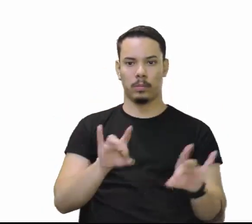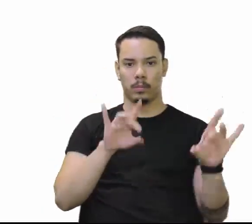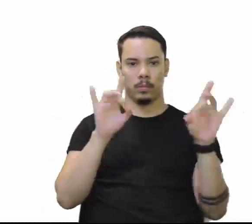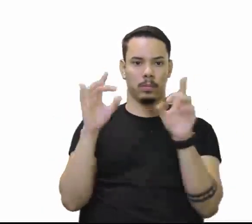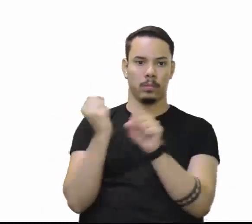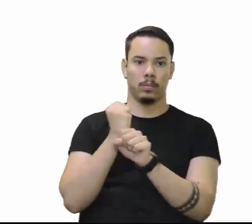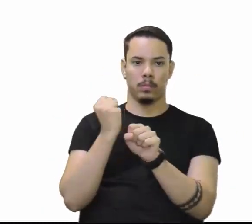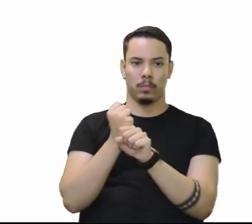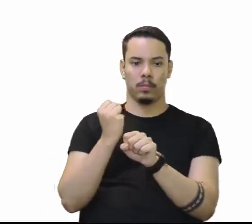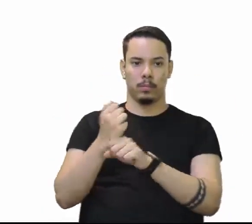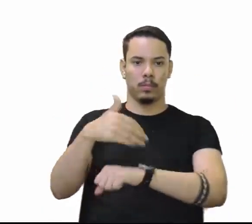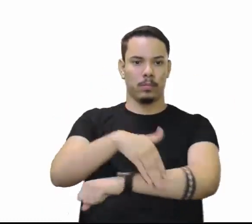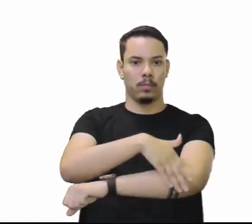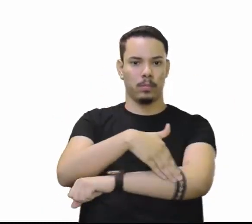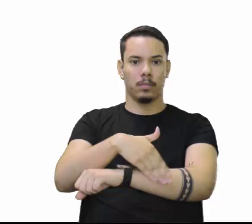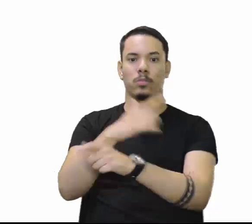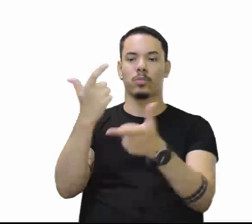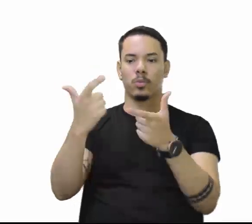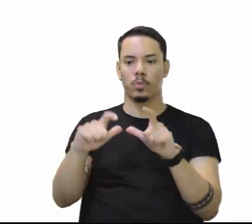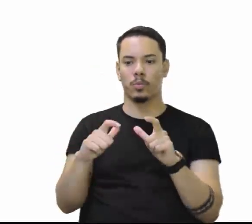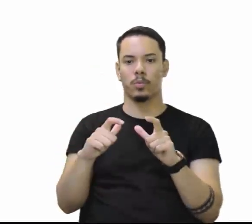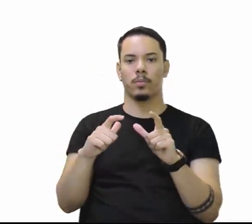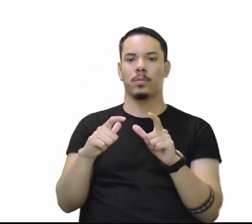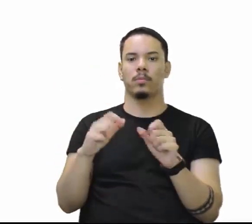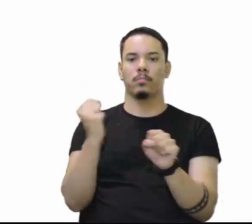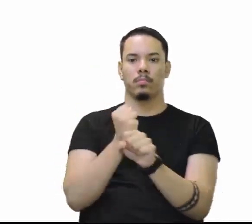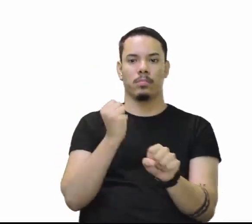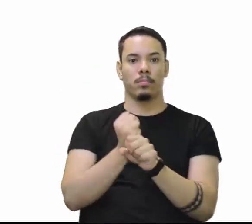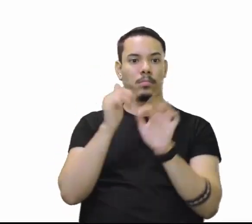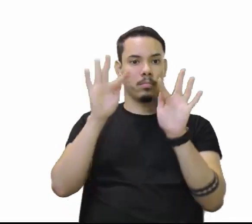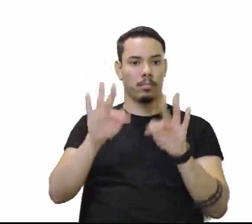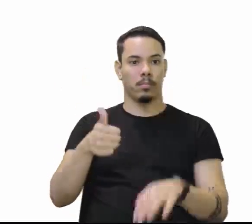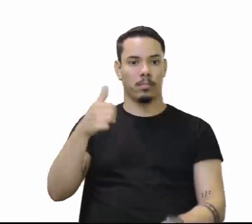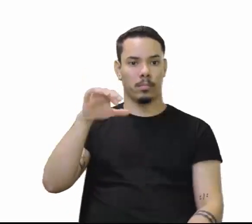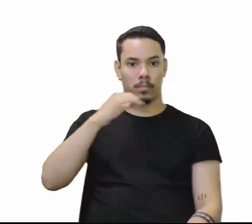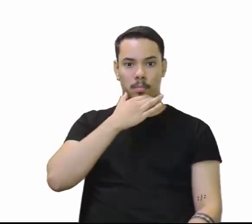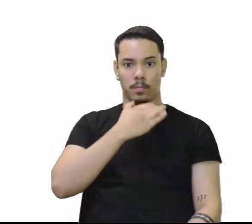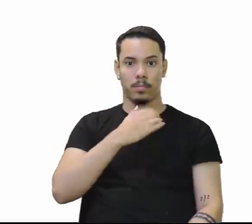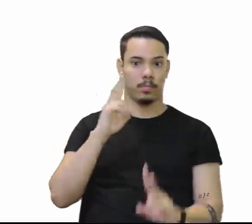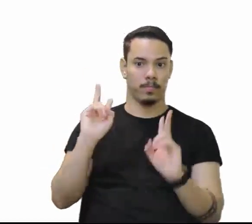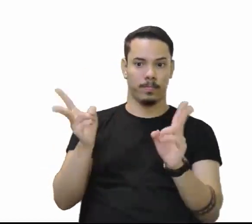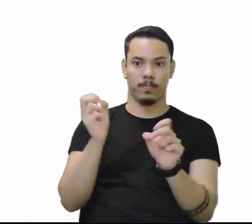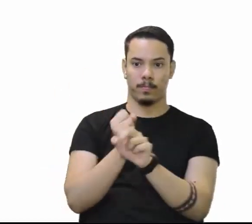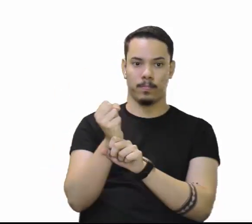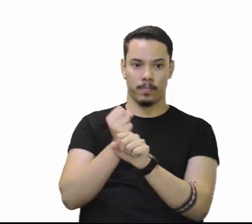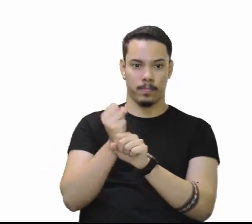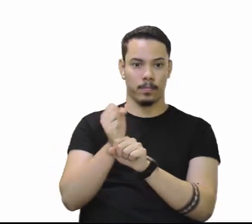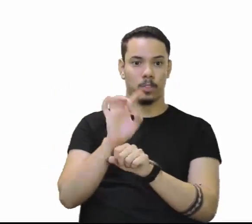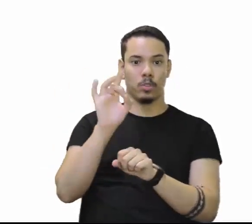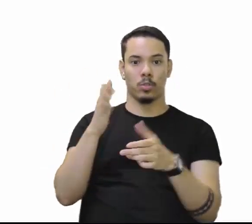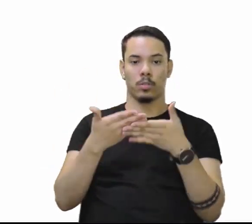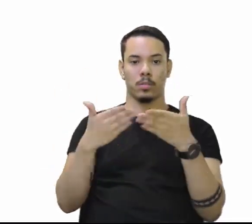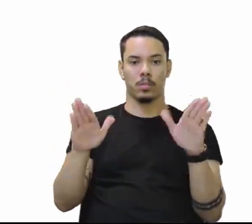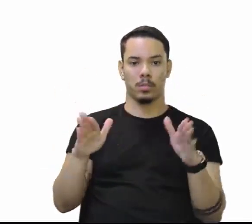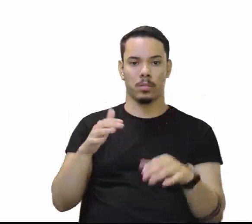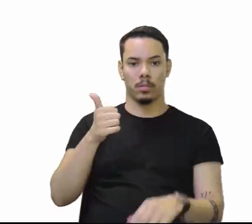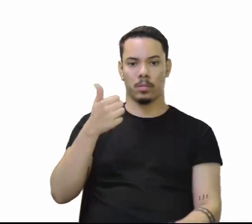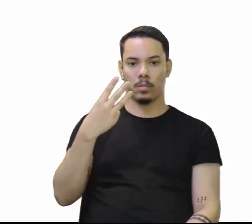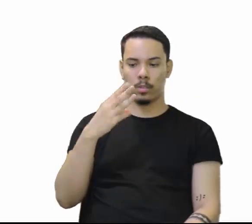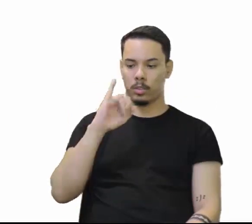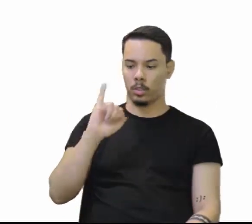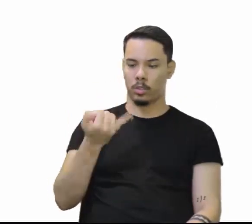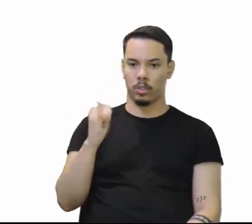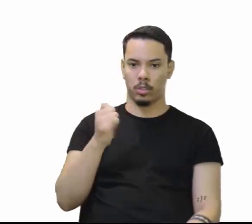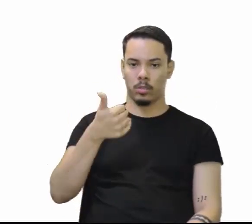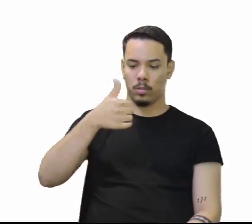de Construção da Rodovia, onde as obras seriam concluídas em 10 de dezembro daquele ano, sendo somente inaugurada em 13